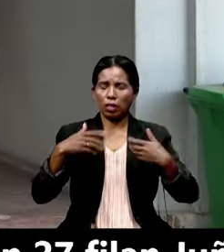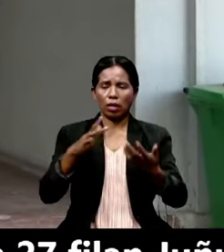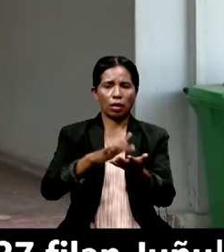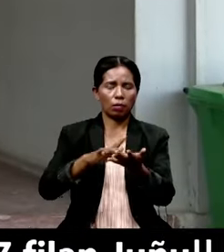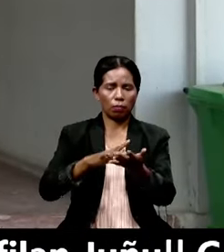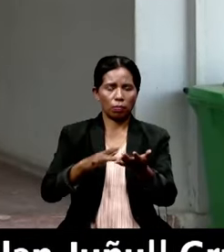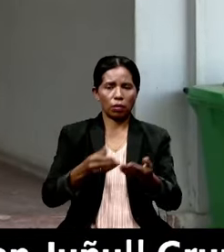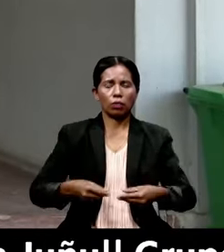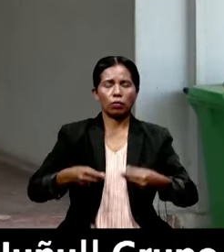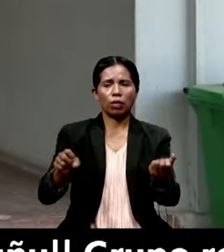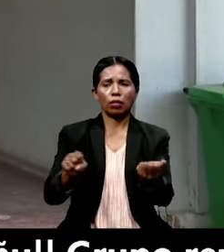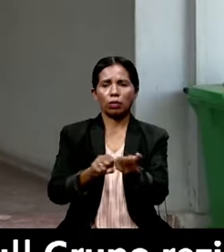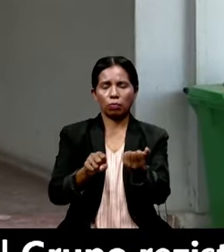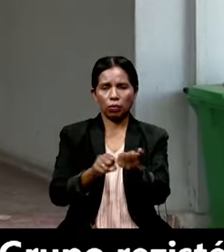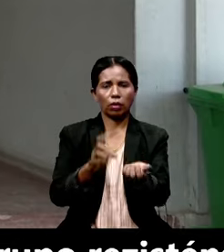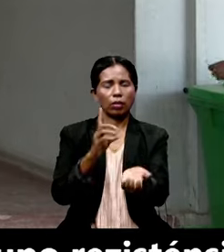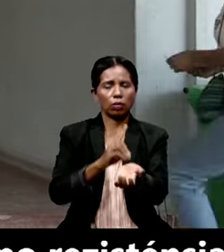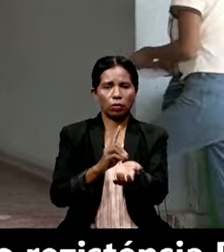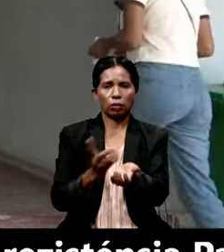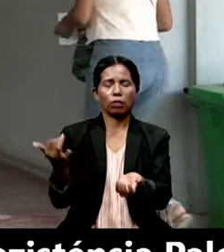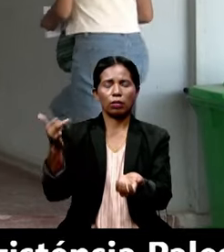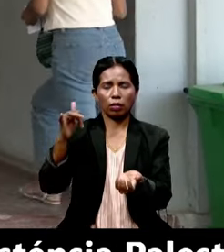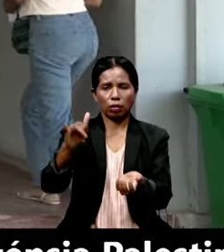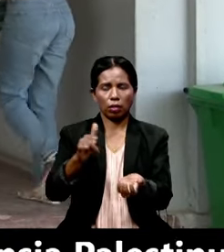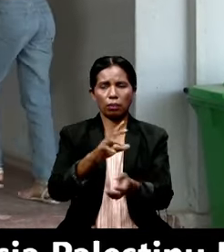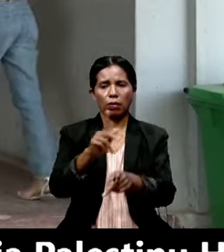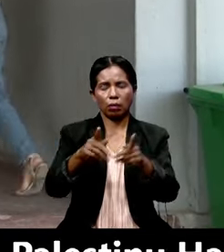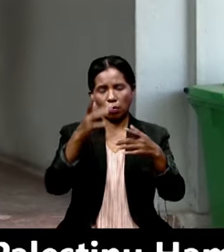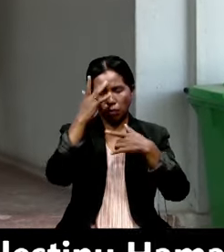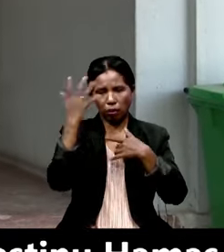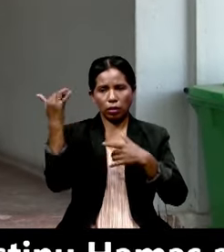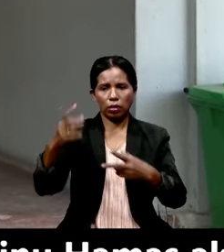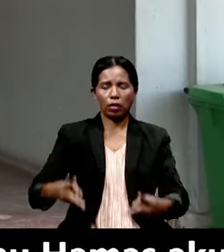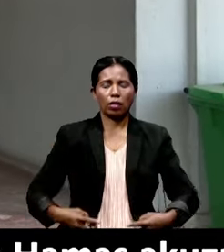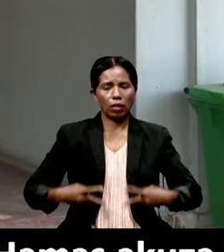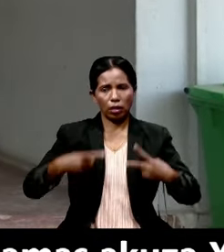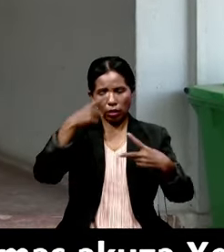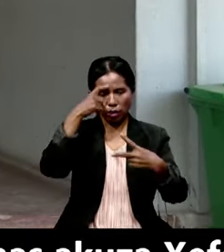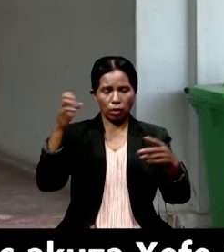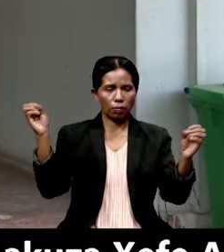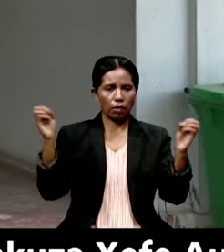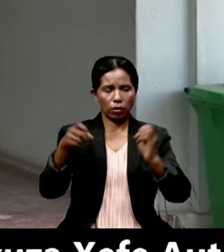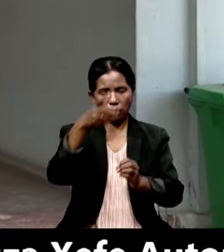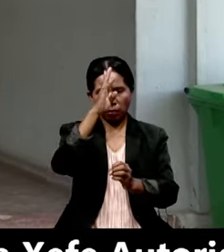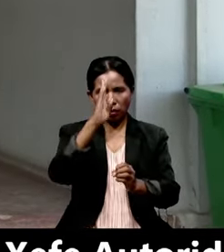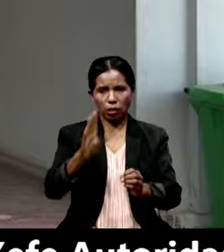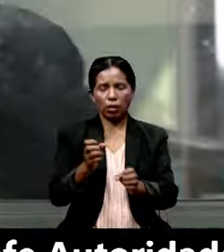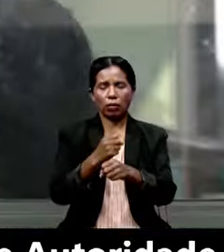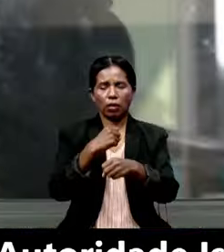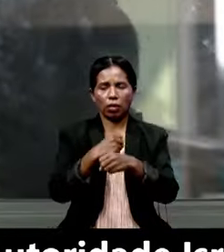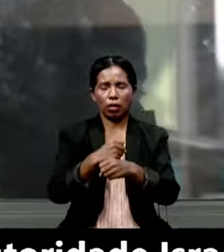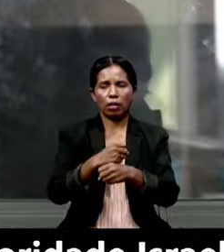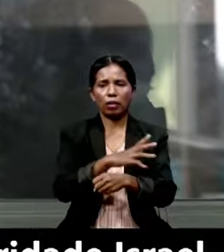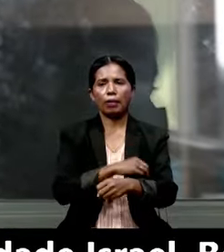facilidade selo, ho di suporta médico sira atu salva paciente sira ni vida, tamba médico sira la osmaromak atu halo milagre.